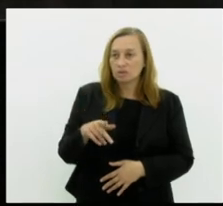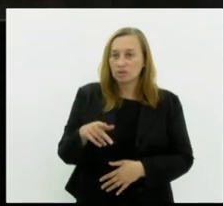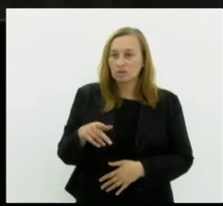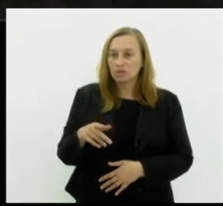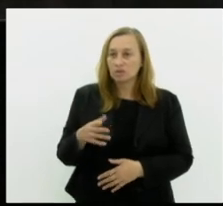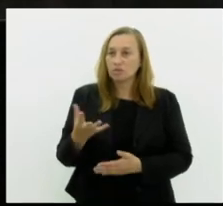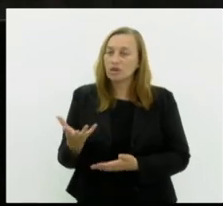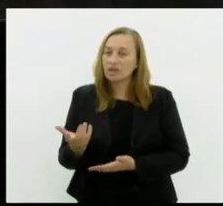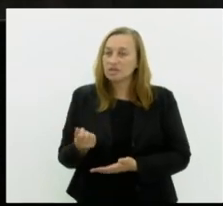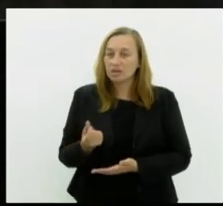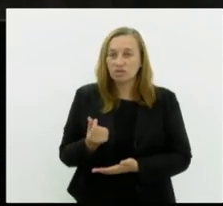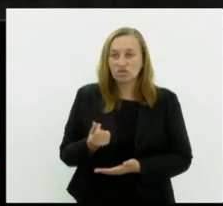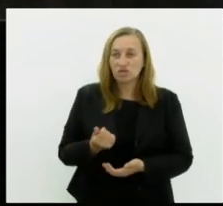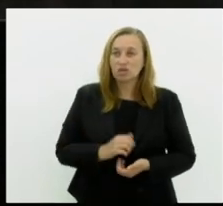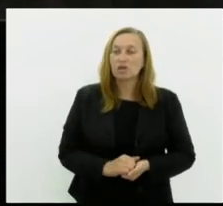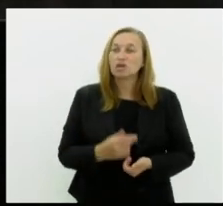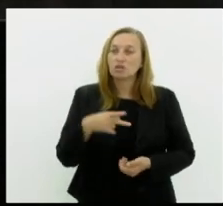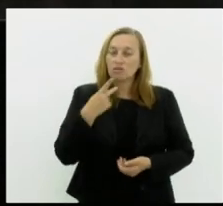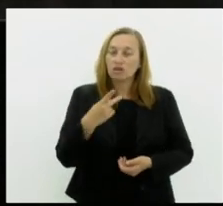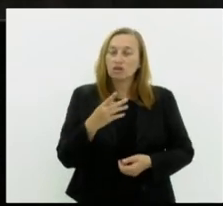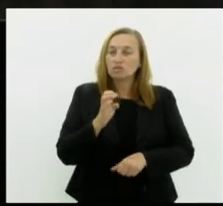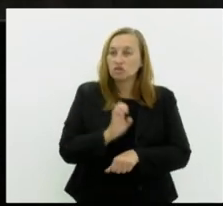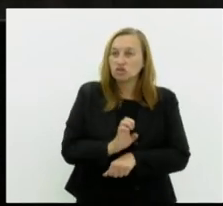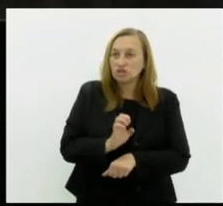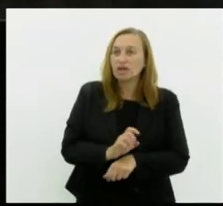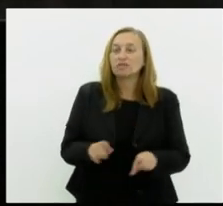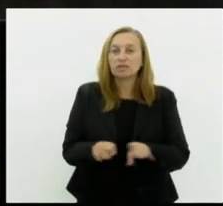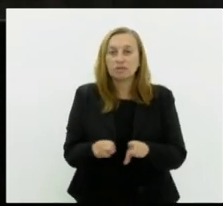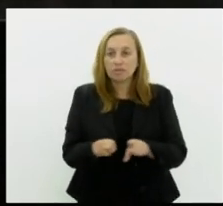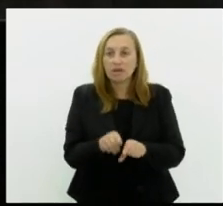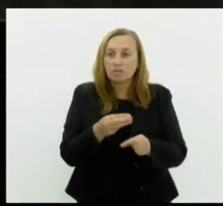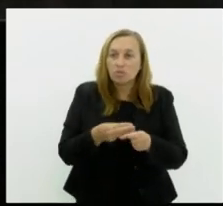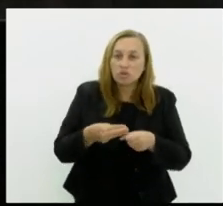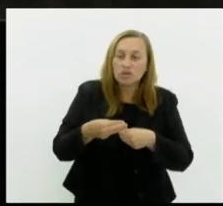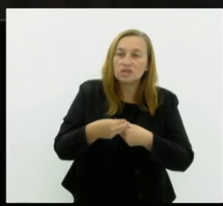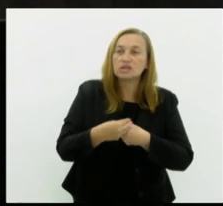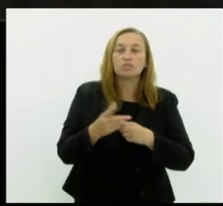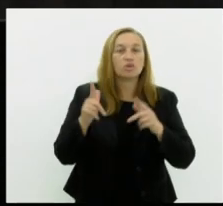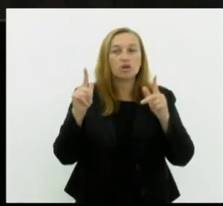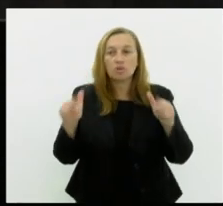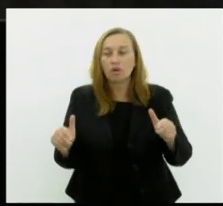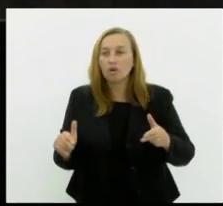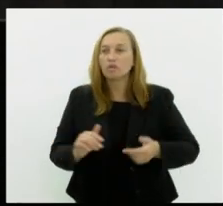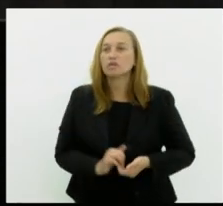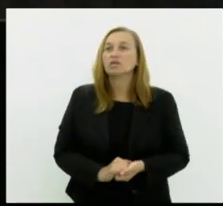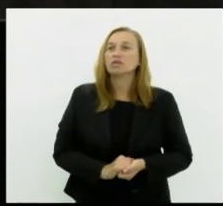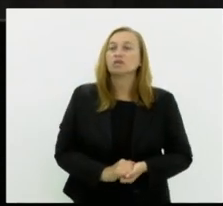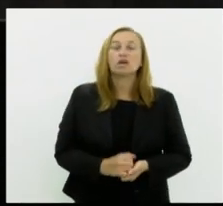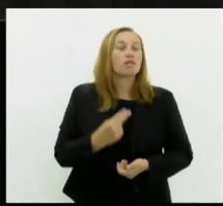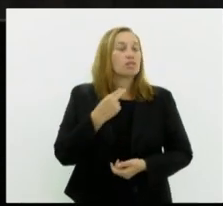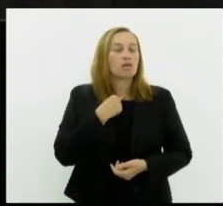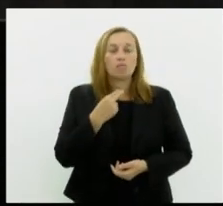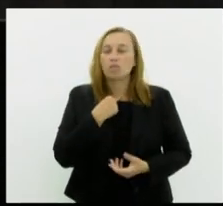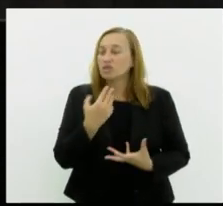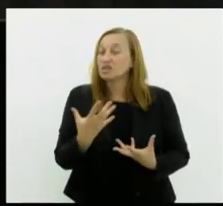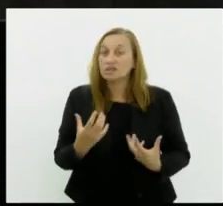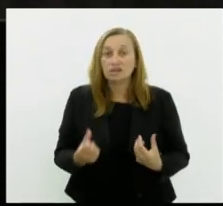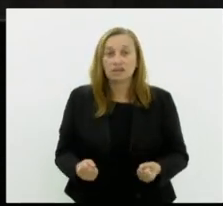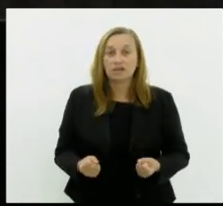estou falando para o Estado vale para os municípios. E é contra isso que a gente não pode...